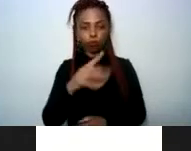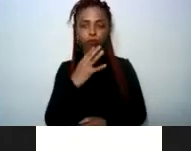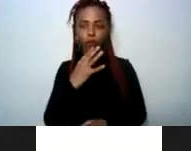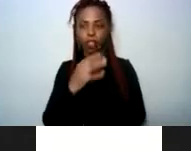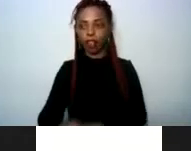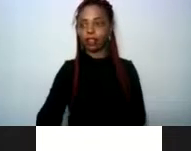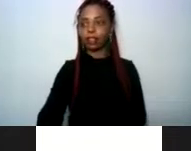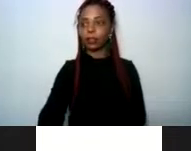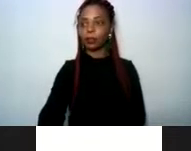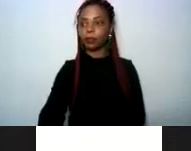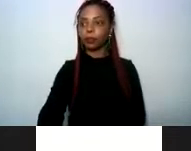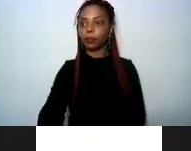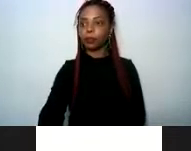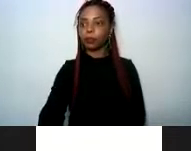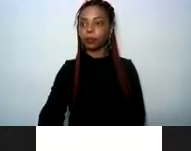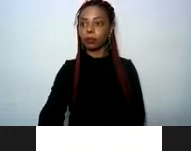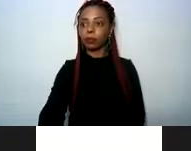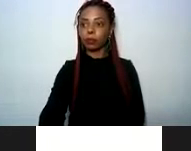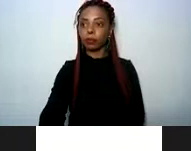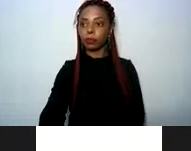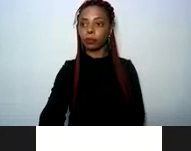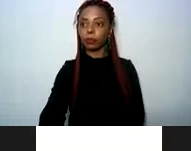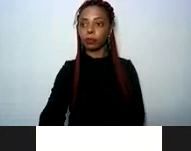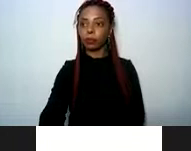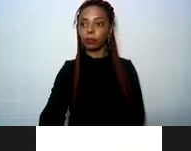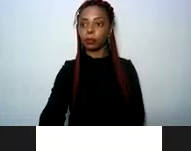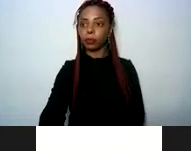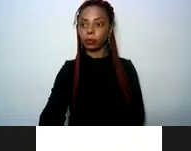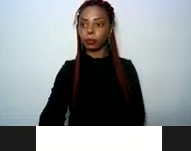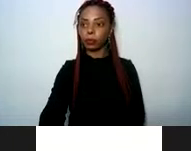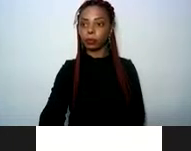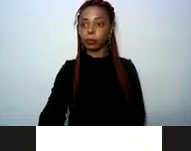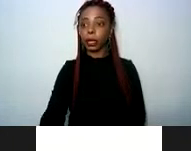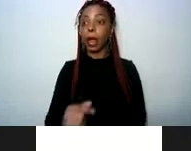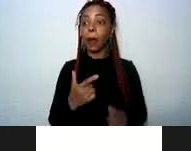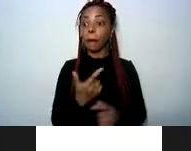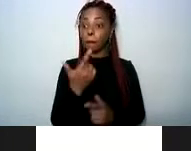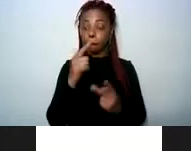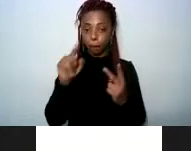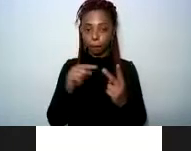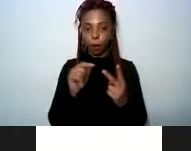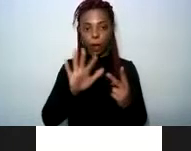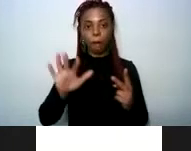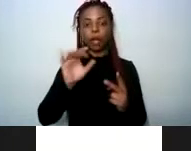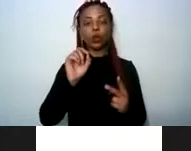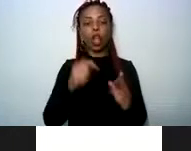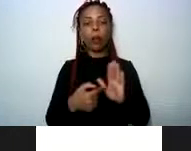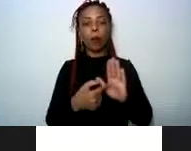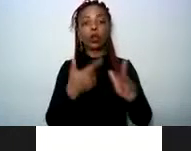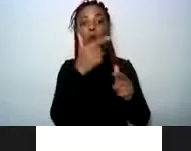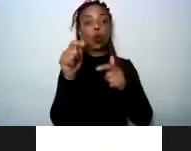Aí na próxima imagem, o que eu trago? Eu trago outros equipamentos para a gente entender